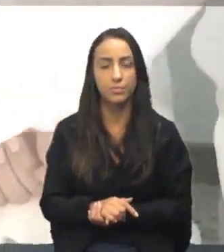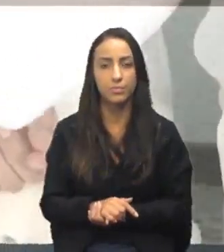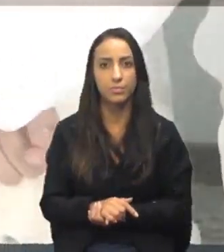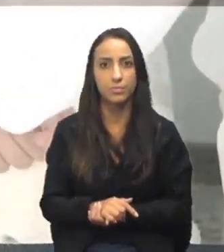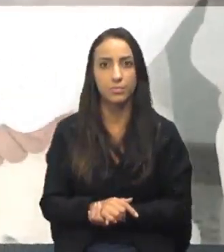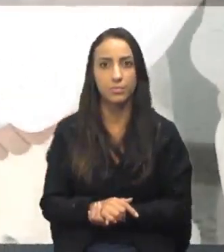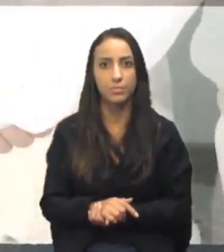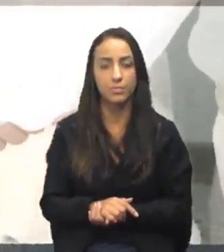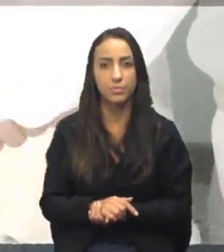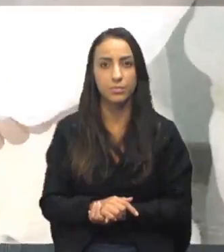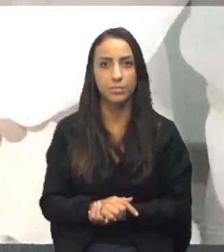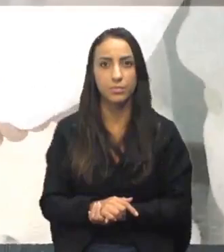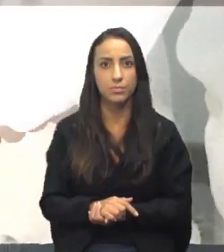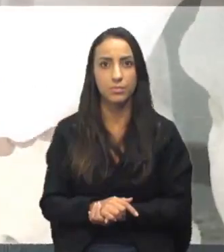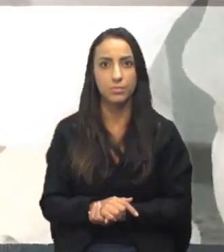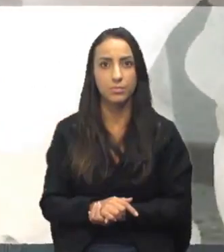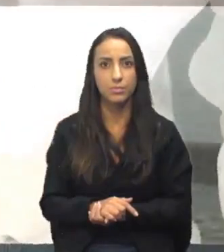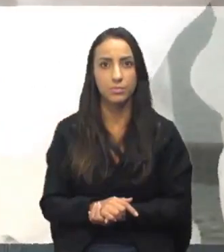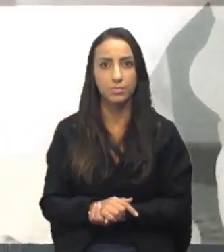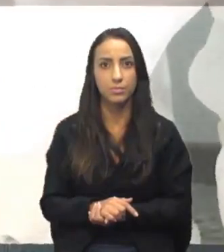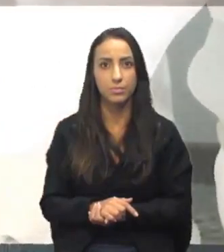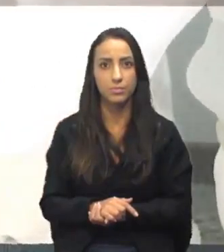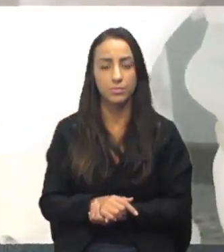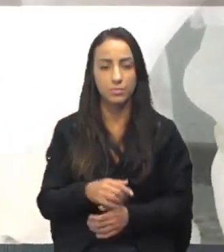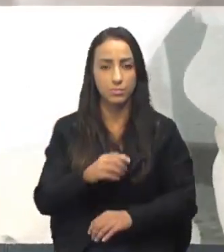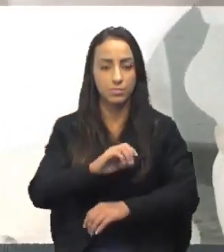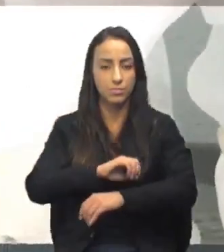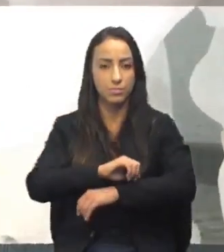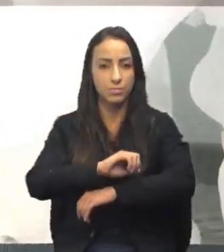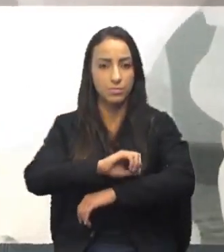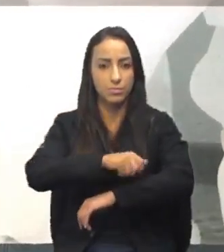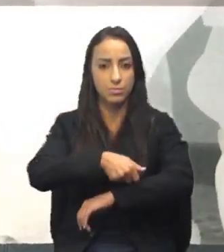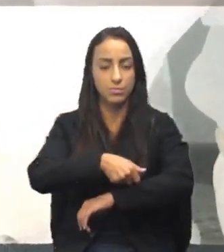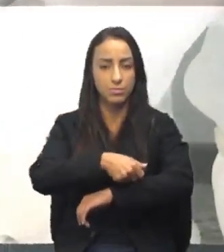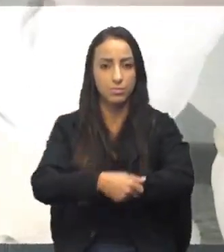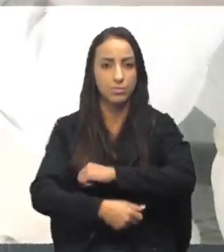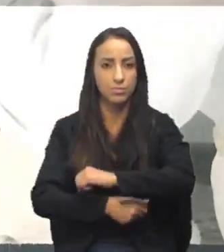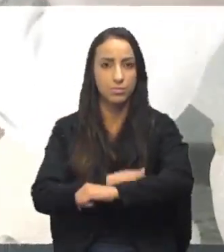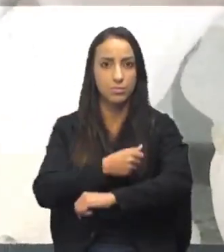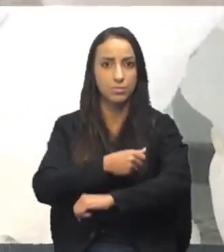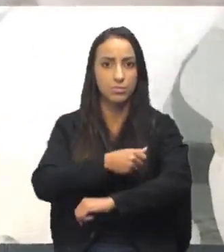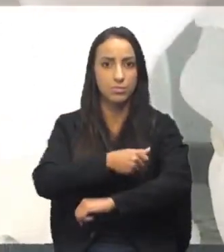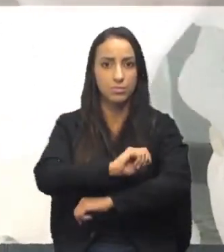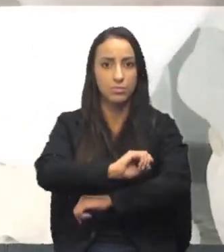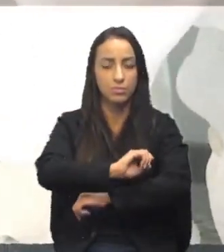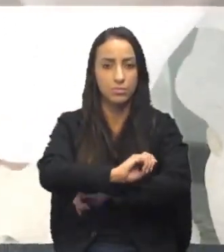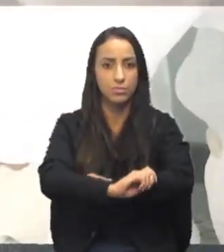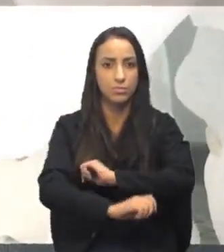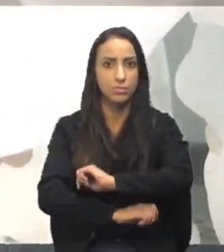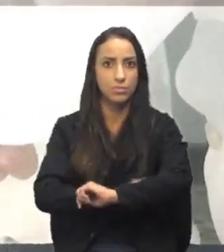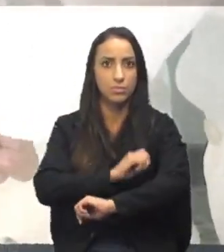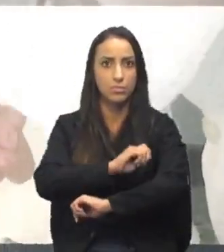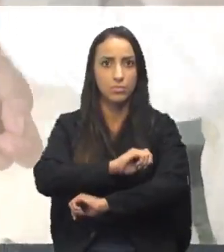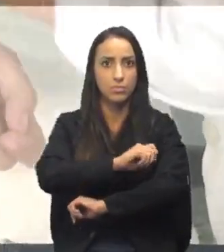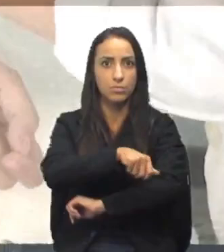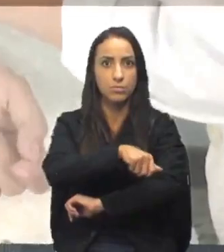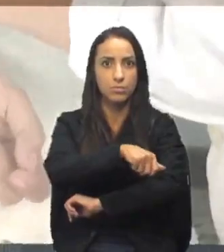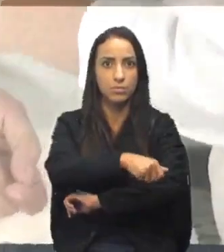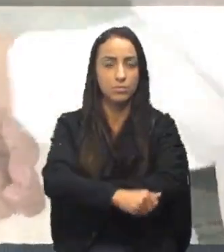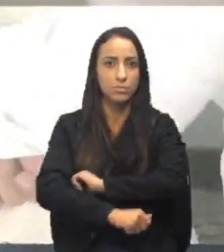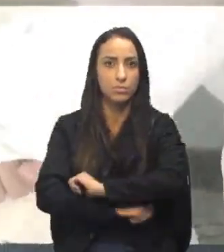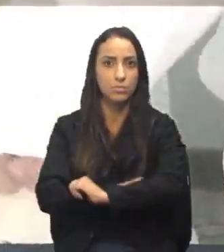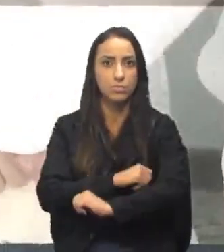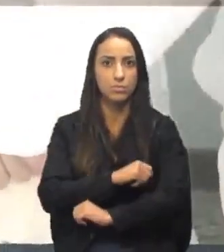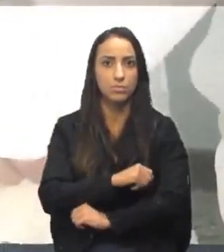bastante nesse processo. Então, ela não auxilia só na espiral, mas também na espiral reversa, justamente porque